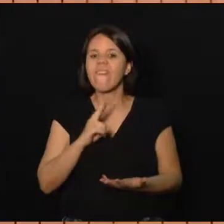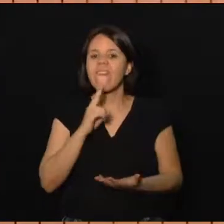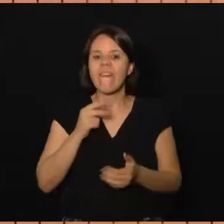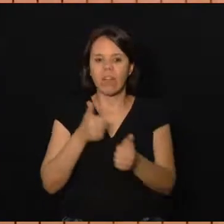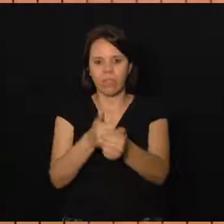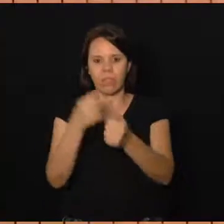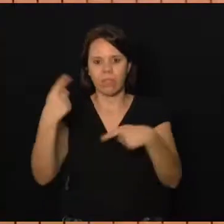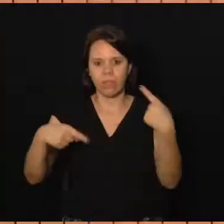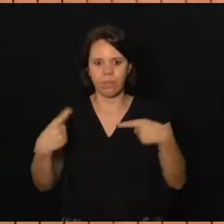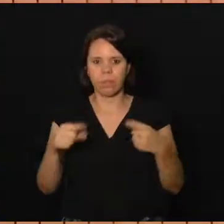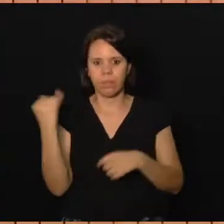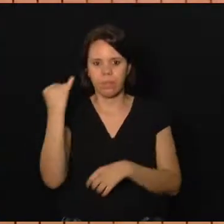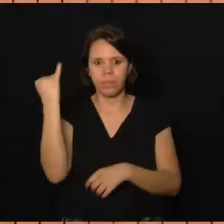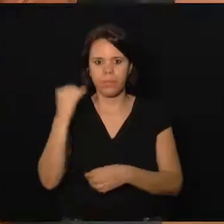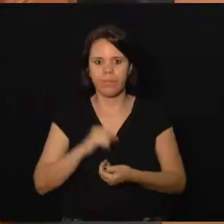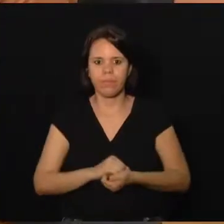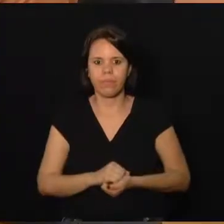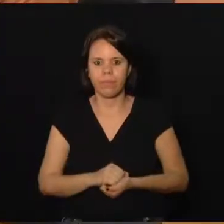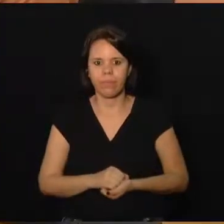acompanhar esse debate importante.